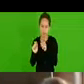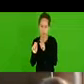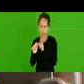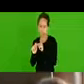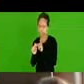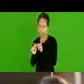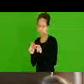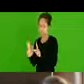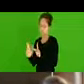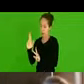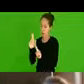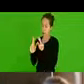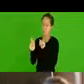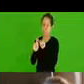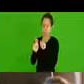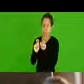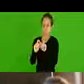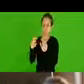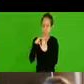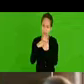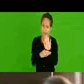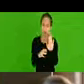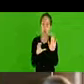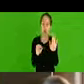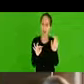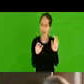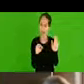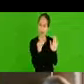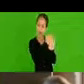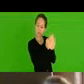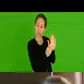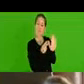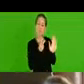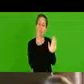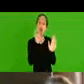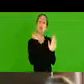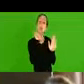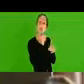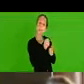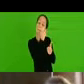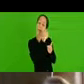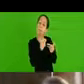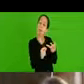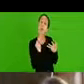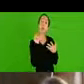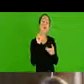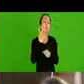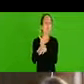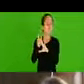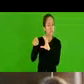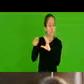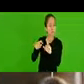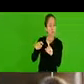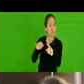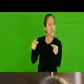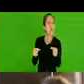fez um roteiro, para ver o que vai ser filmado segundo o seu problema de pesquisa,